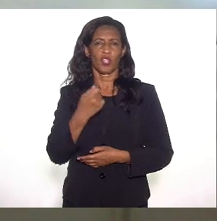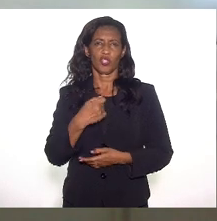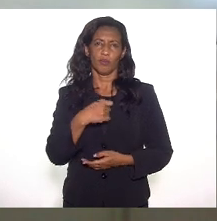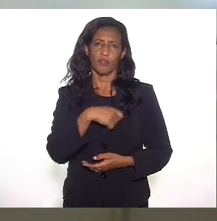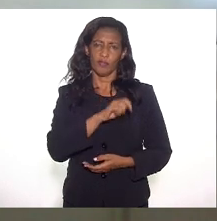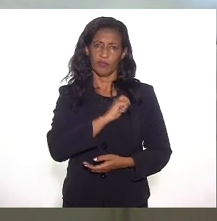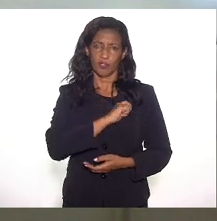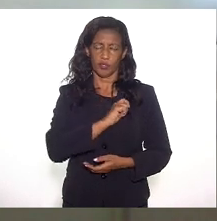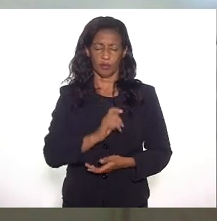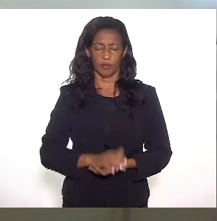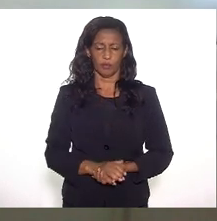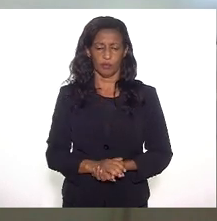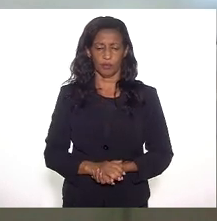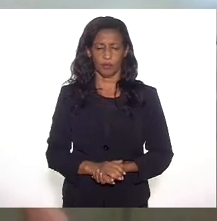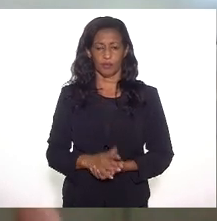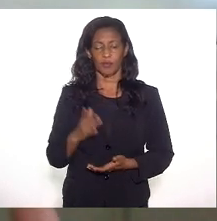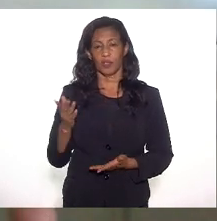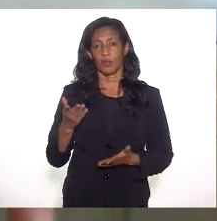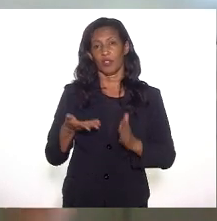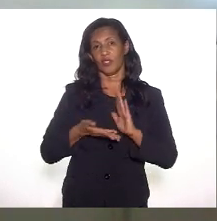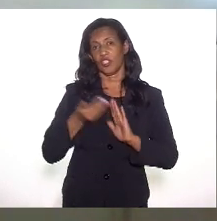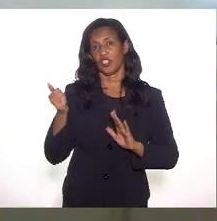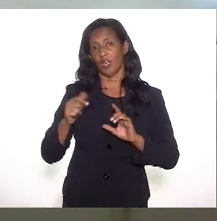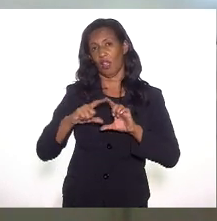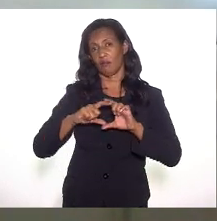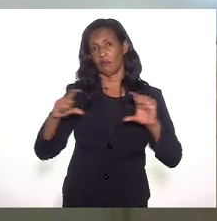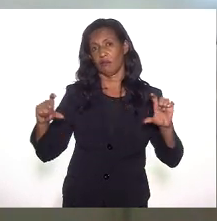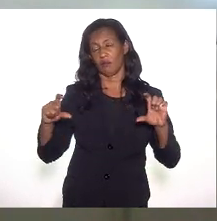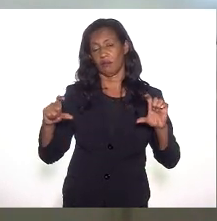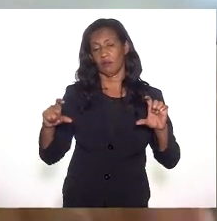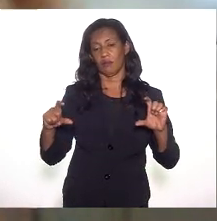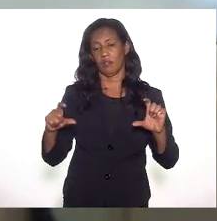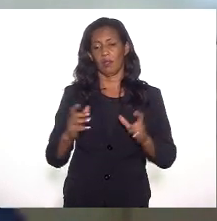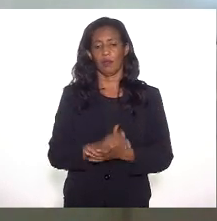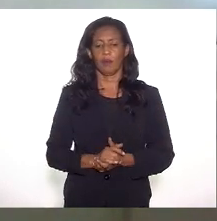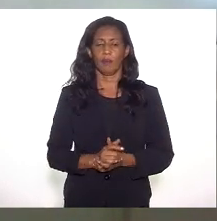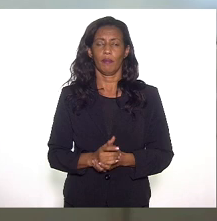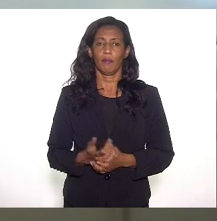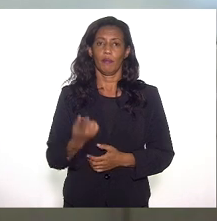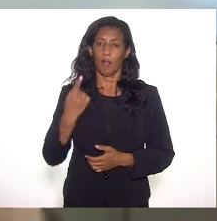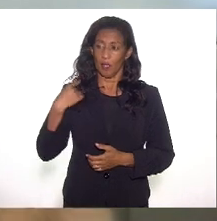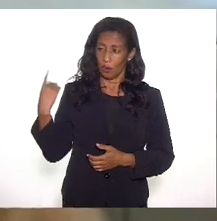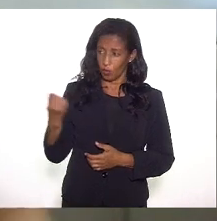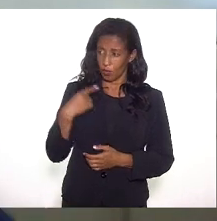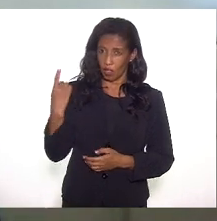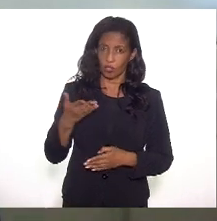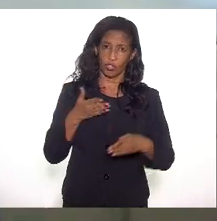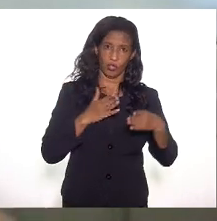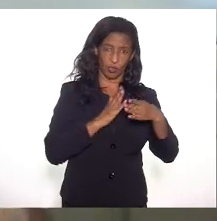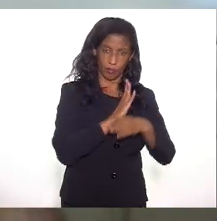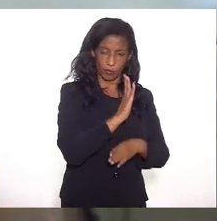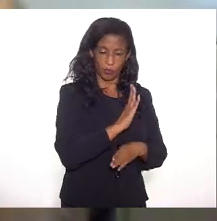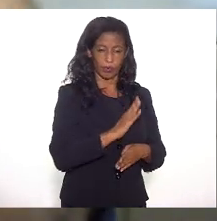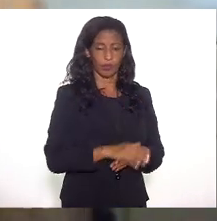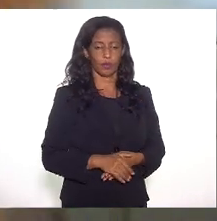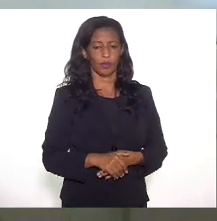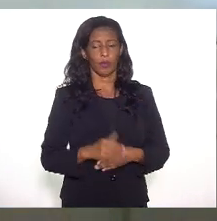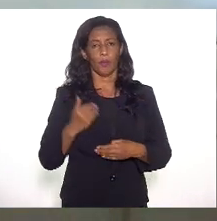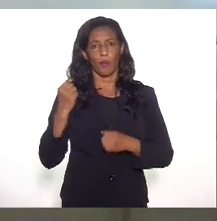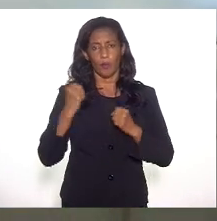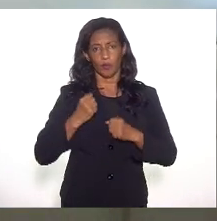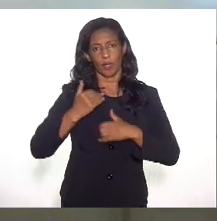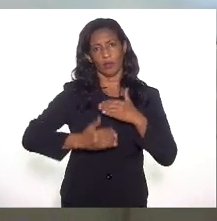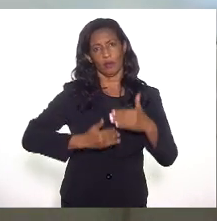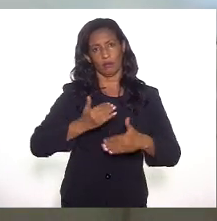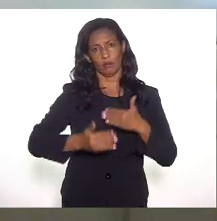fiscal. Então, a gente teve que tirar esse empecilho fora para que o que a gente aqui aprovou por unanimidade pudesse